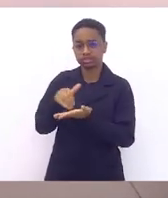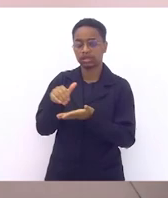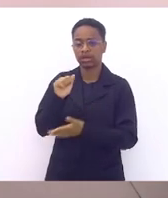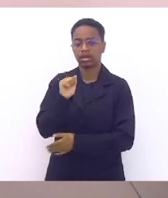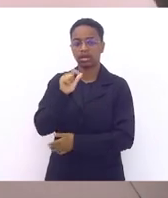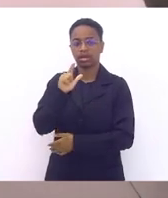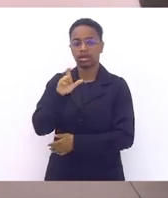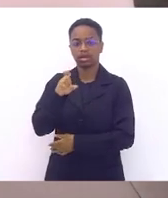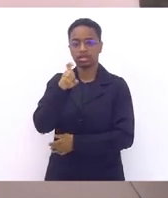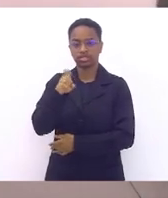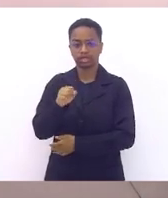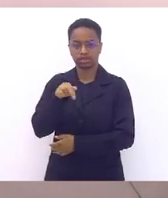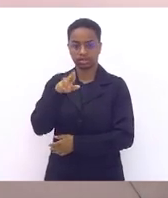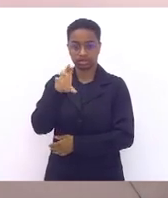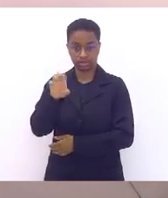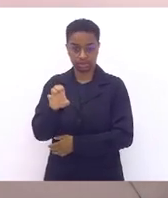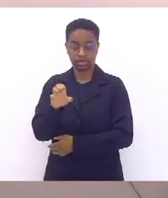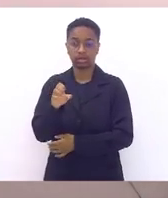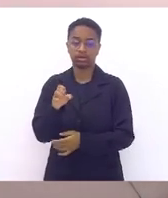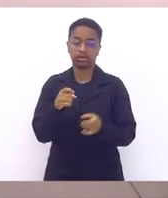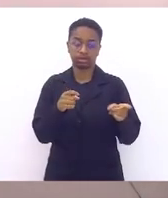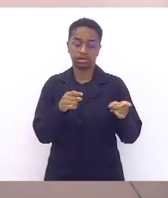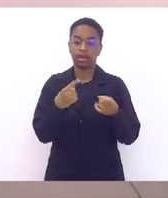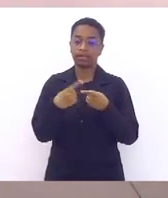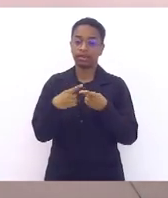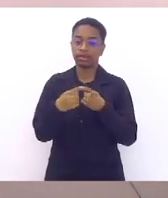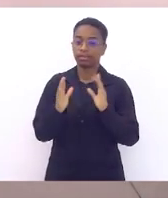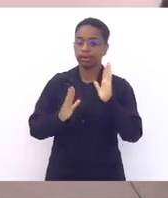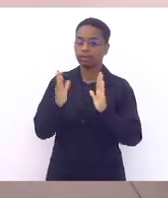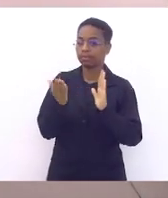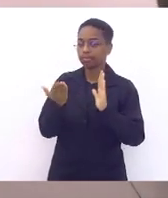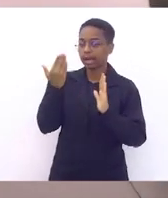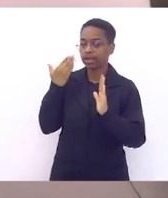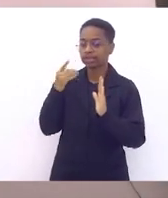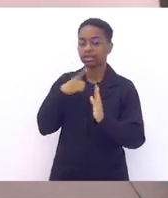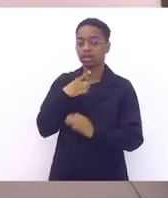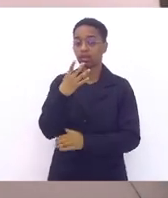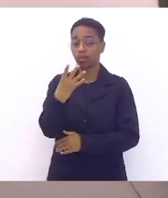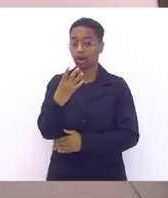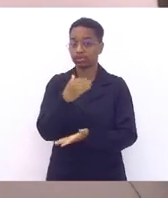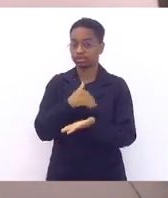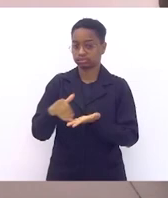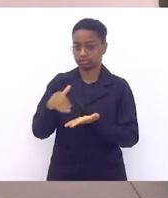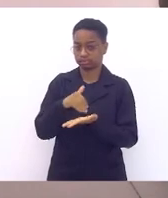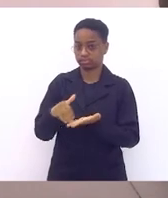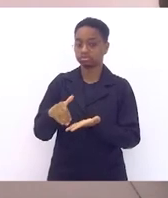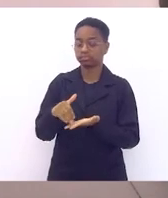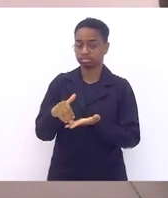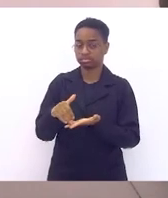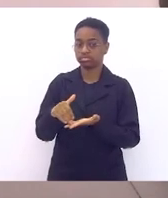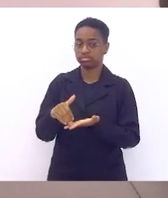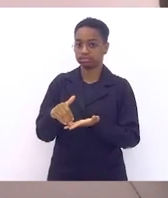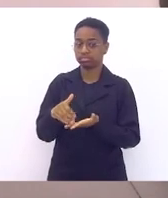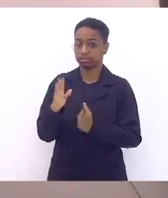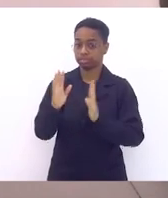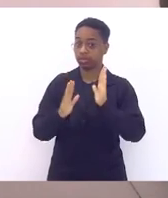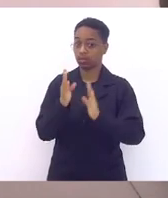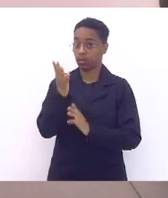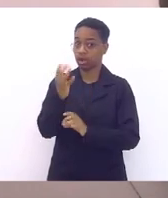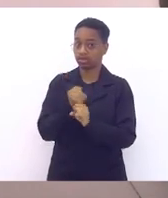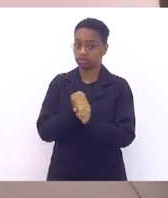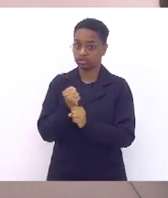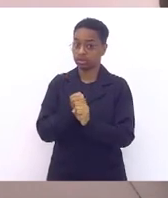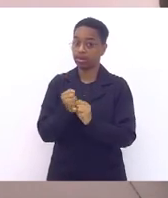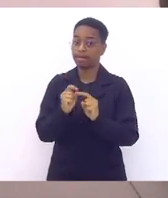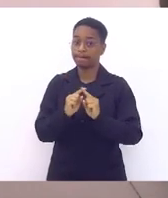Kiepp, quero falar, né? Na legislatura passada, nós tivemos 4 secretários, salvo engano, em 4 anos. Mas